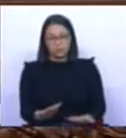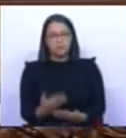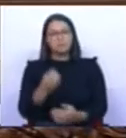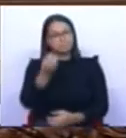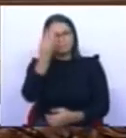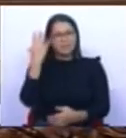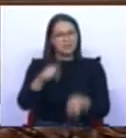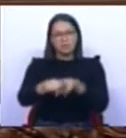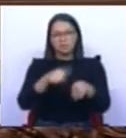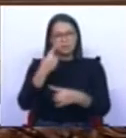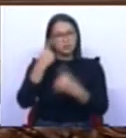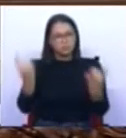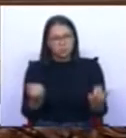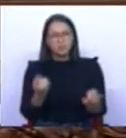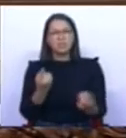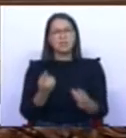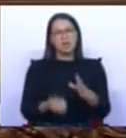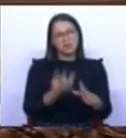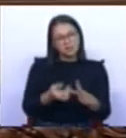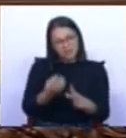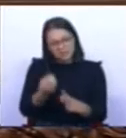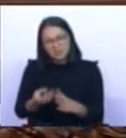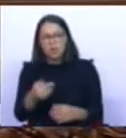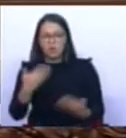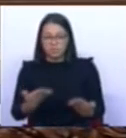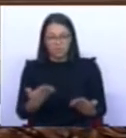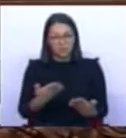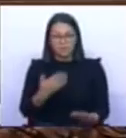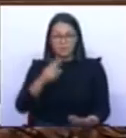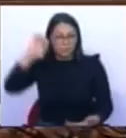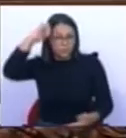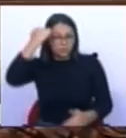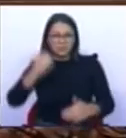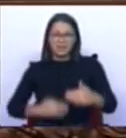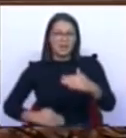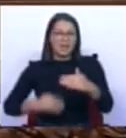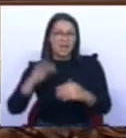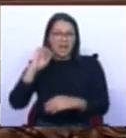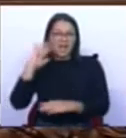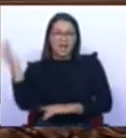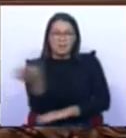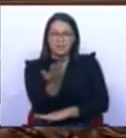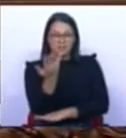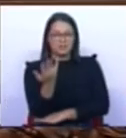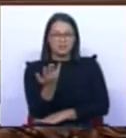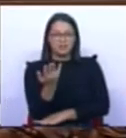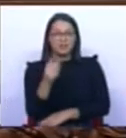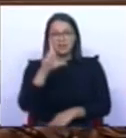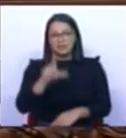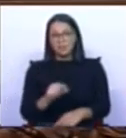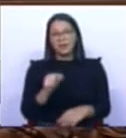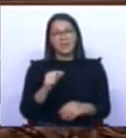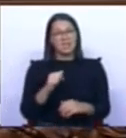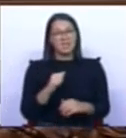políticas públicas e o modo de produção atual, altamente agressivo para o ambiente. Assim como recusamos a ideia de que aqueles que são os esquecidos